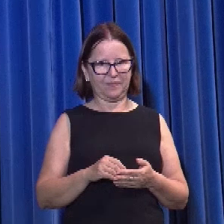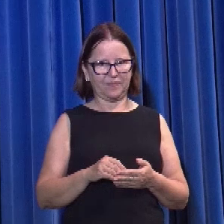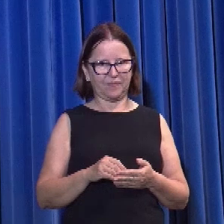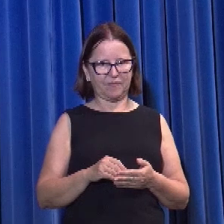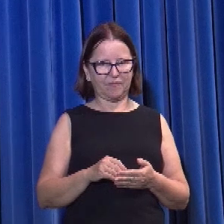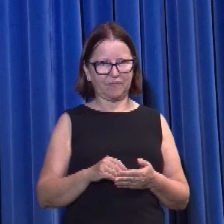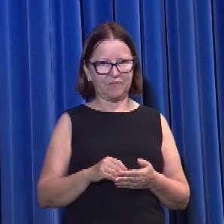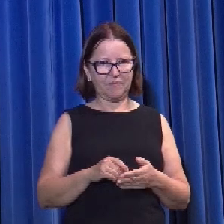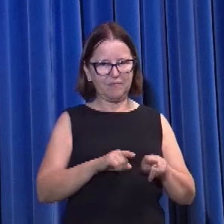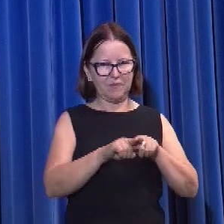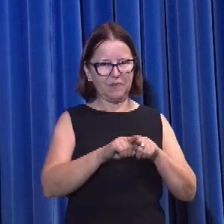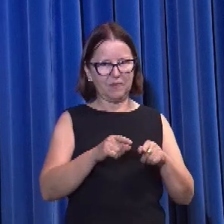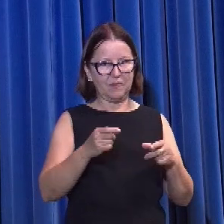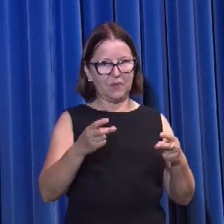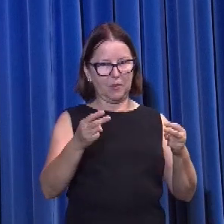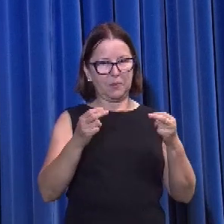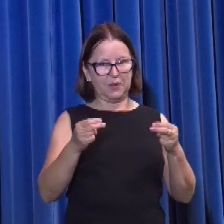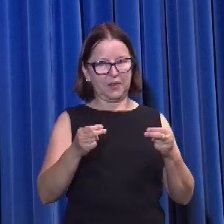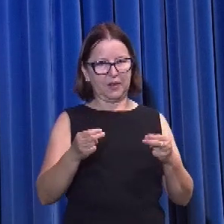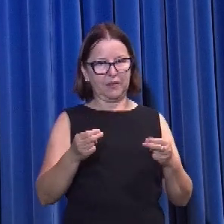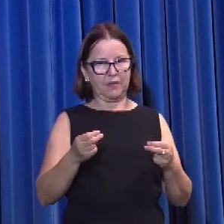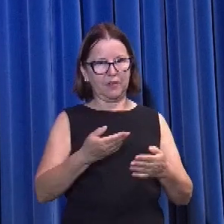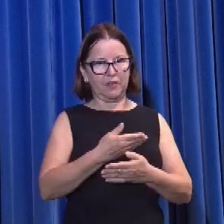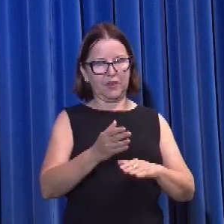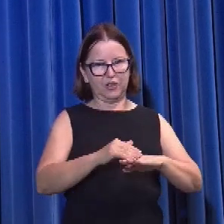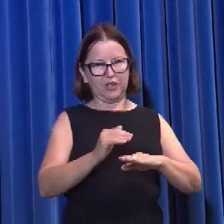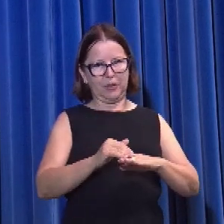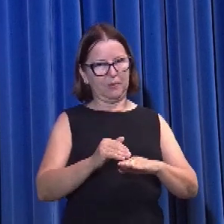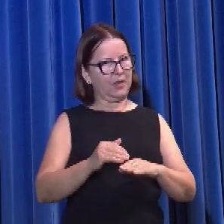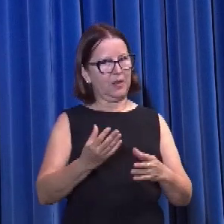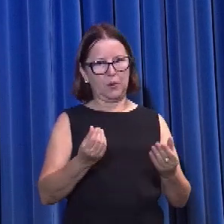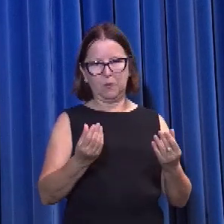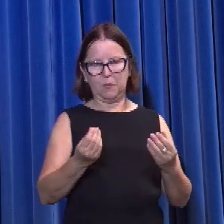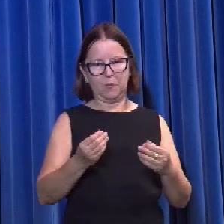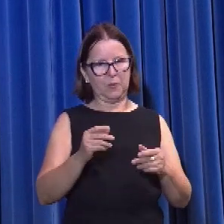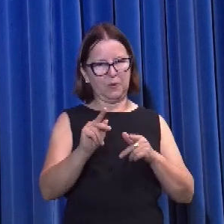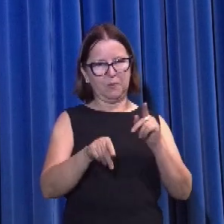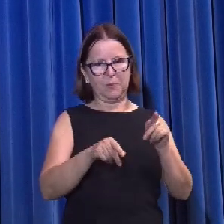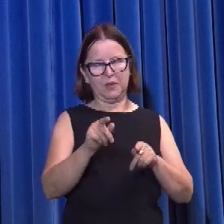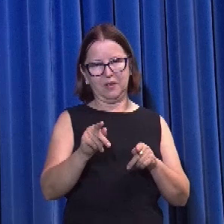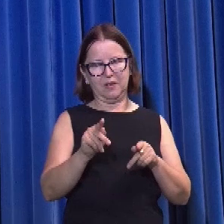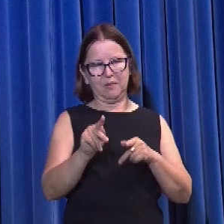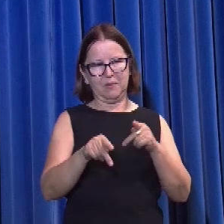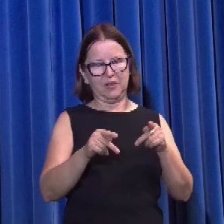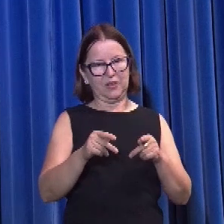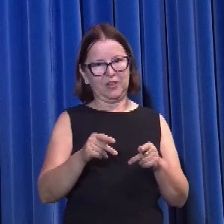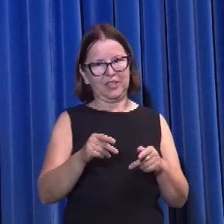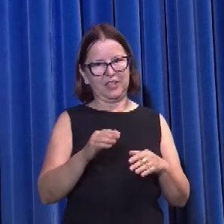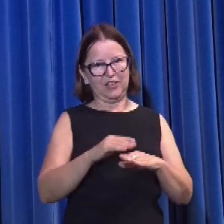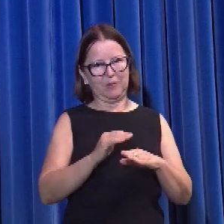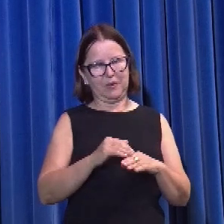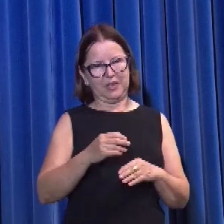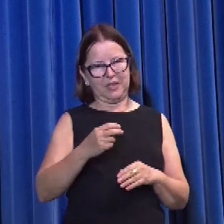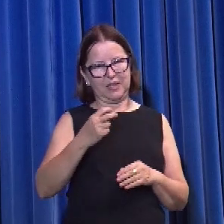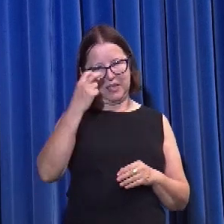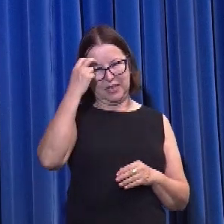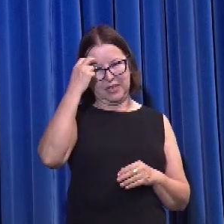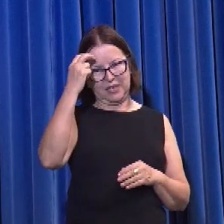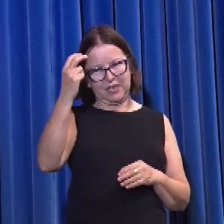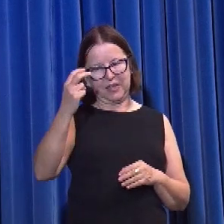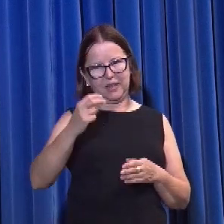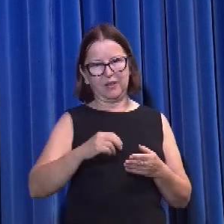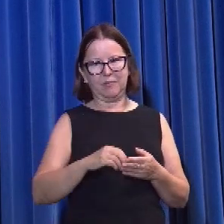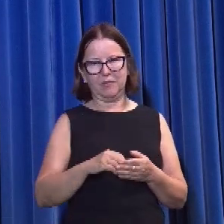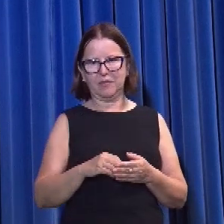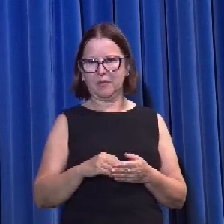Irmãos, reparai na vossa vocação, visto que não foram muitos chamados sábios na sua carne, nem